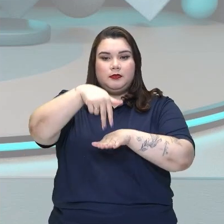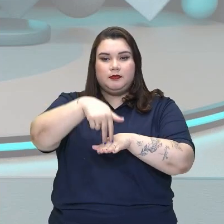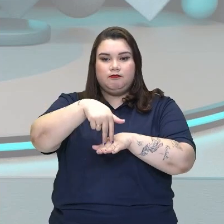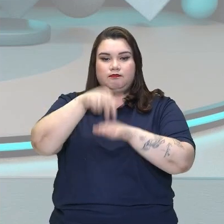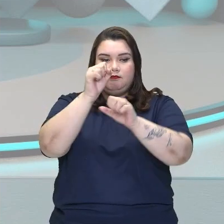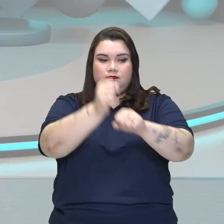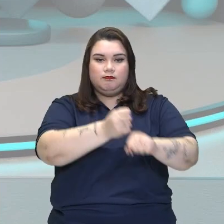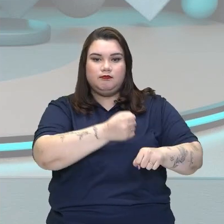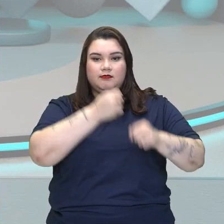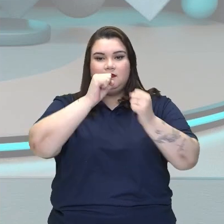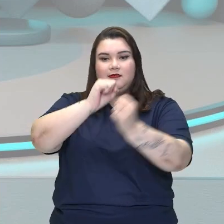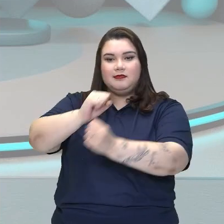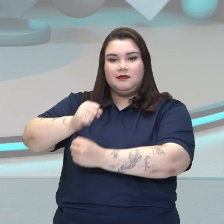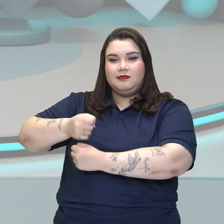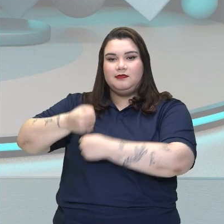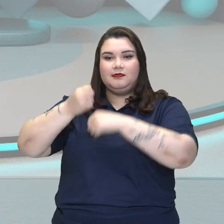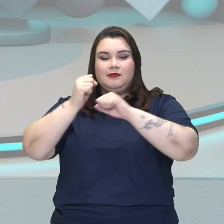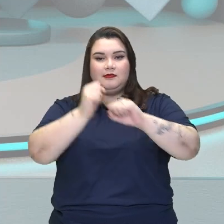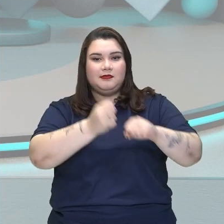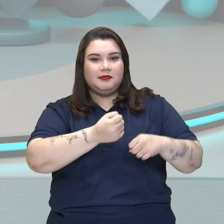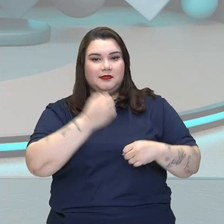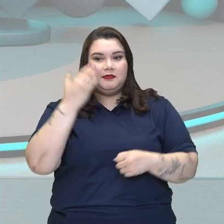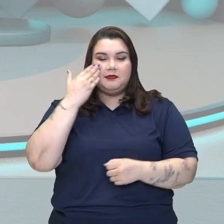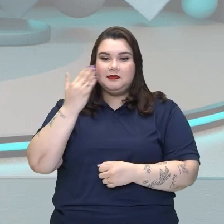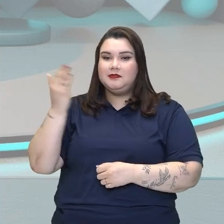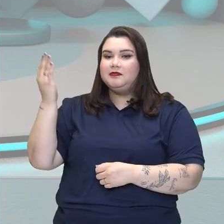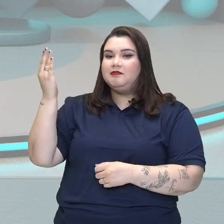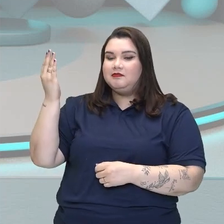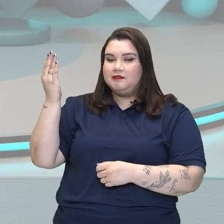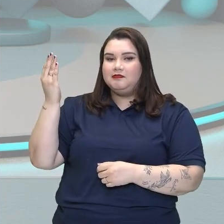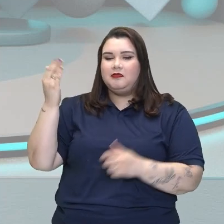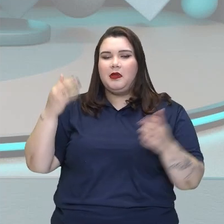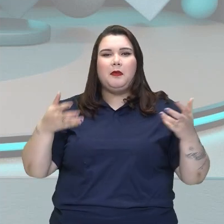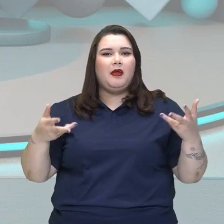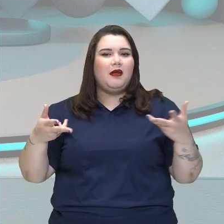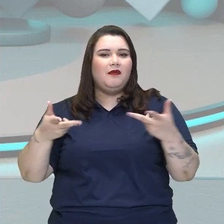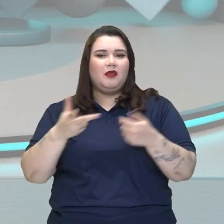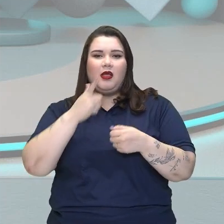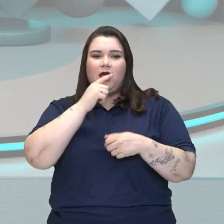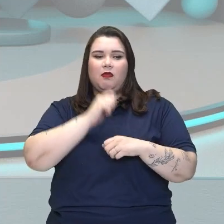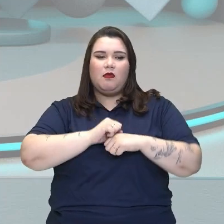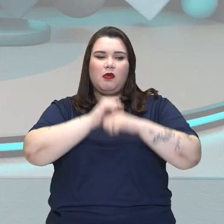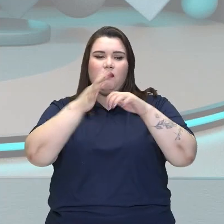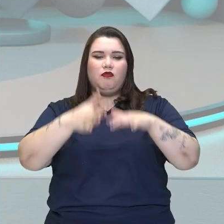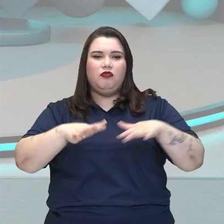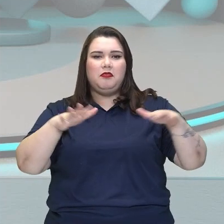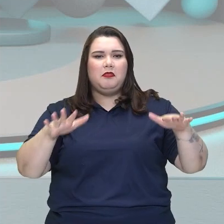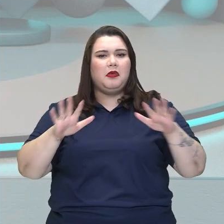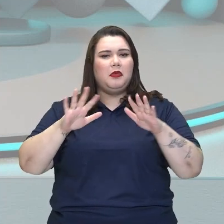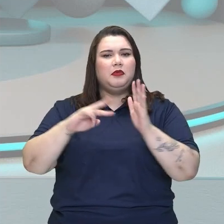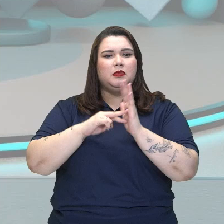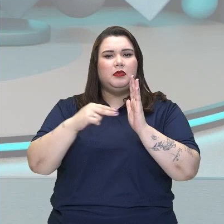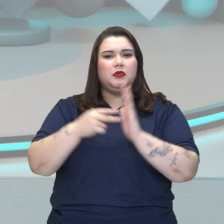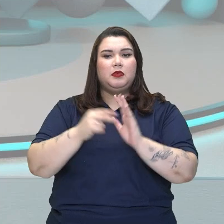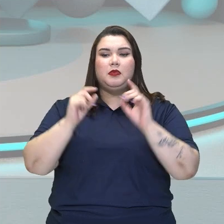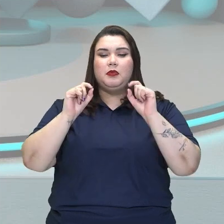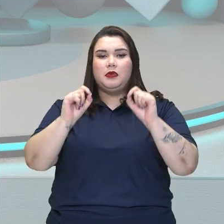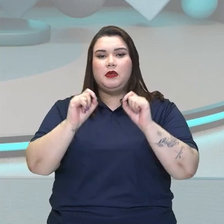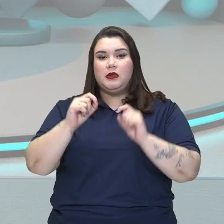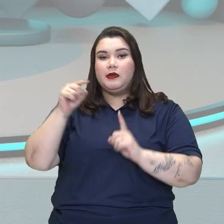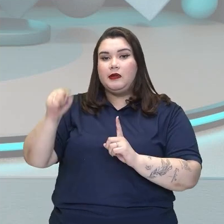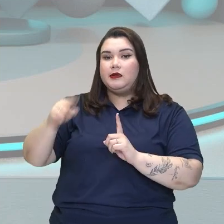pessoal só passeando aí, ó, no rio, em cima da sua prancha aí, né? Vamos ver aí o que seria essa modalidade esportiva. Tá